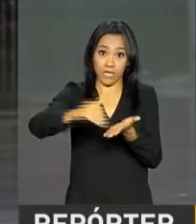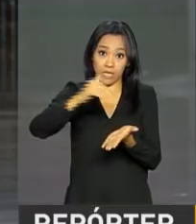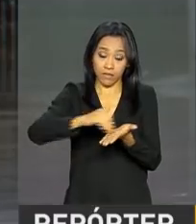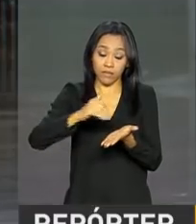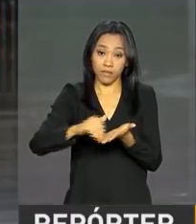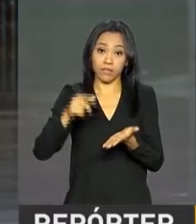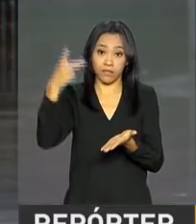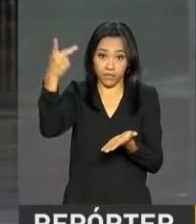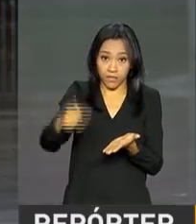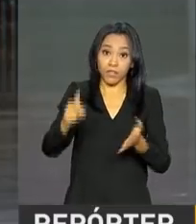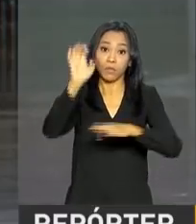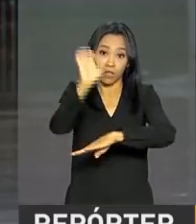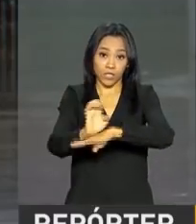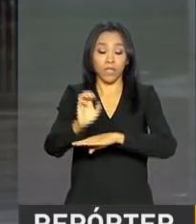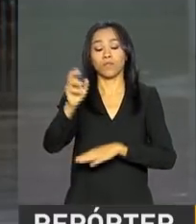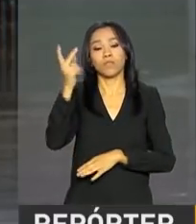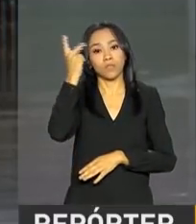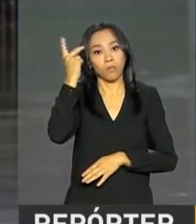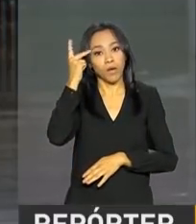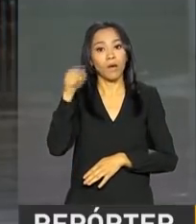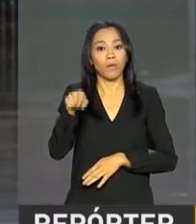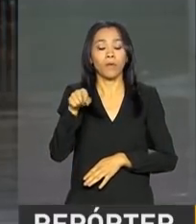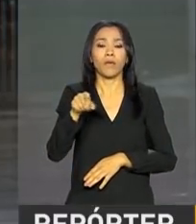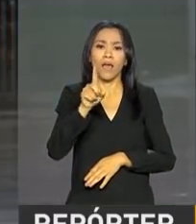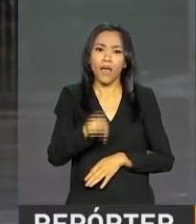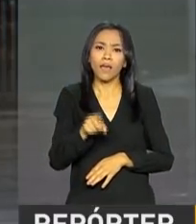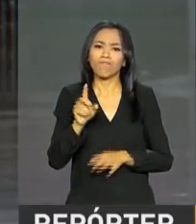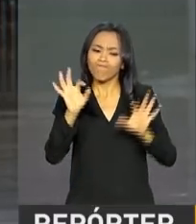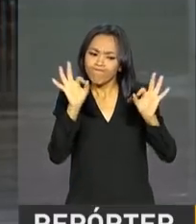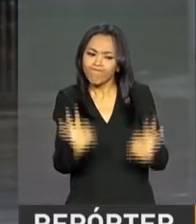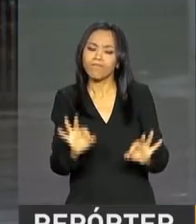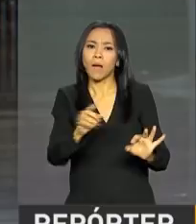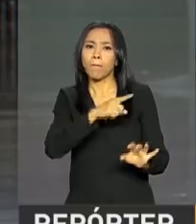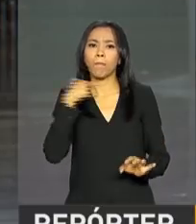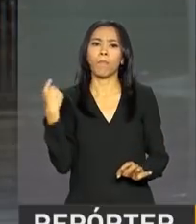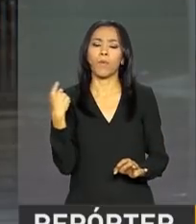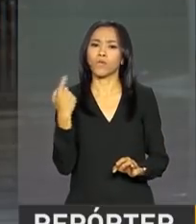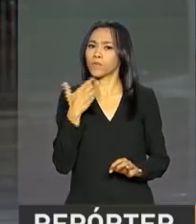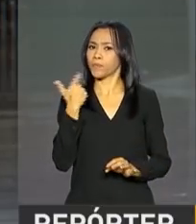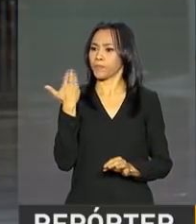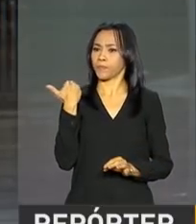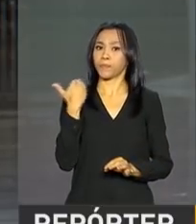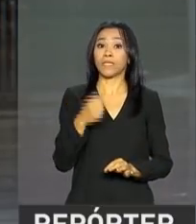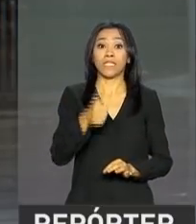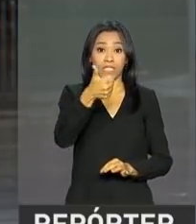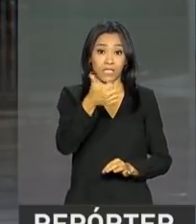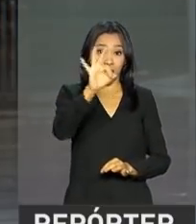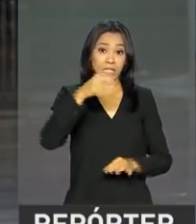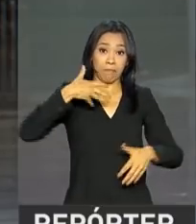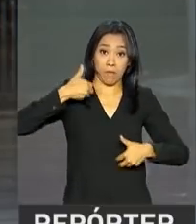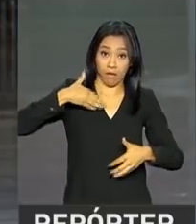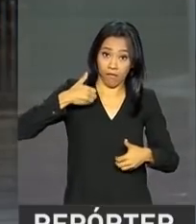verde e do meio ambiente da capital paulista ocorre após a confirmação da morte recente de 10 macacos pela